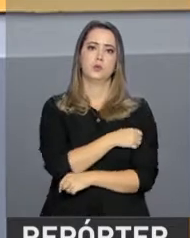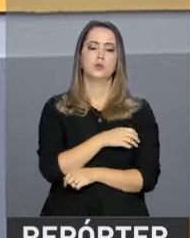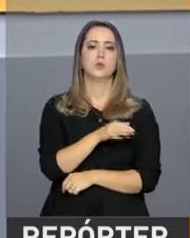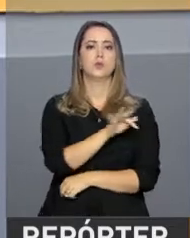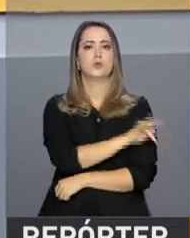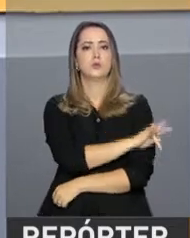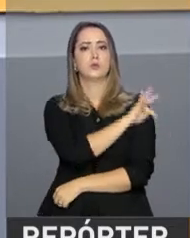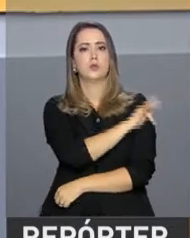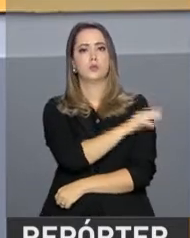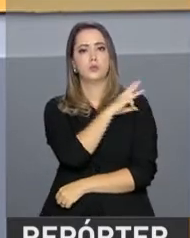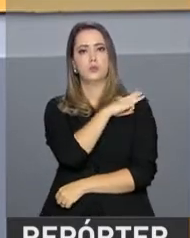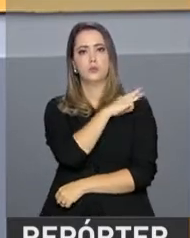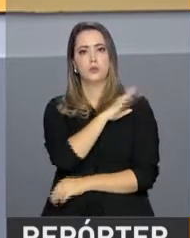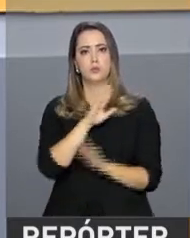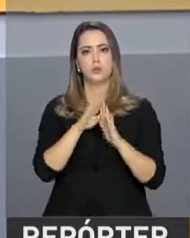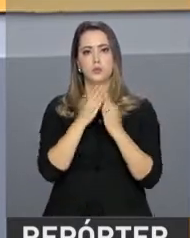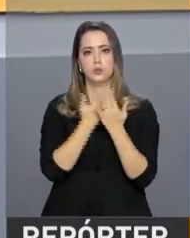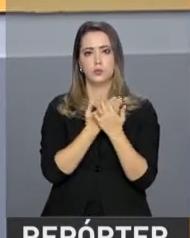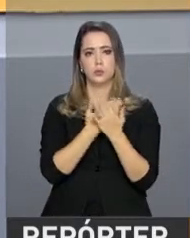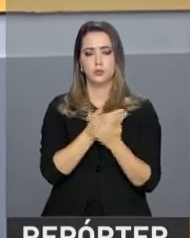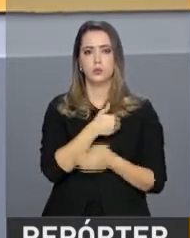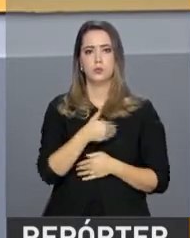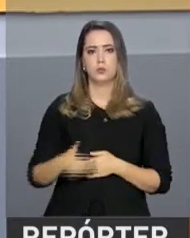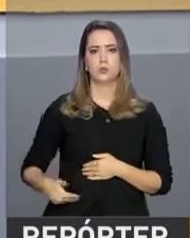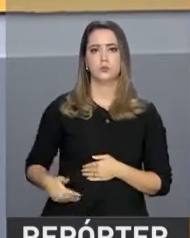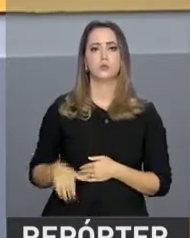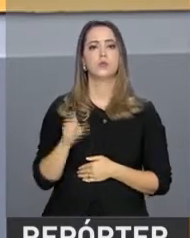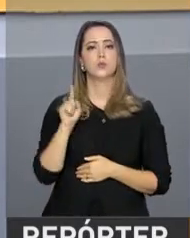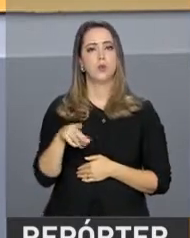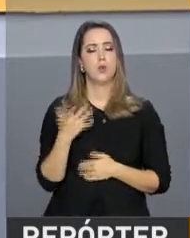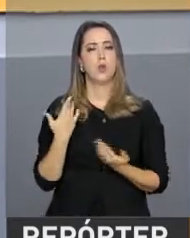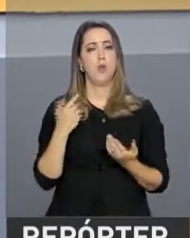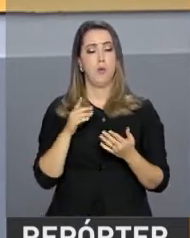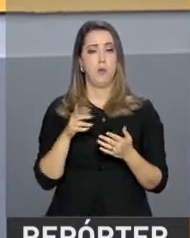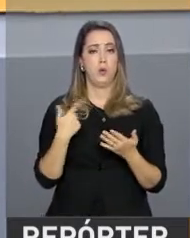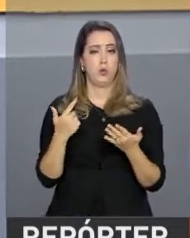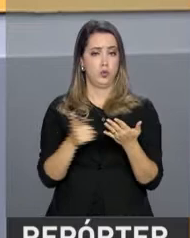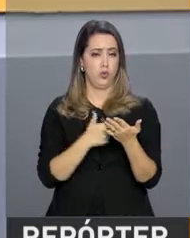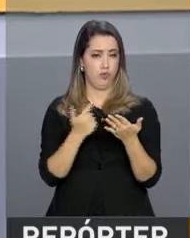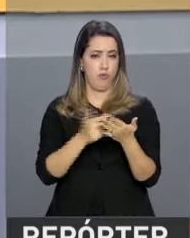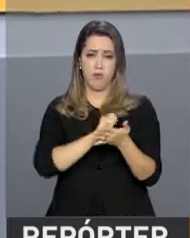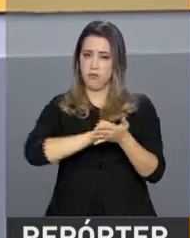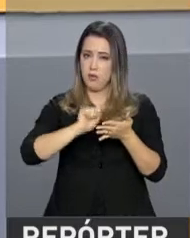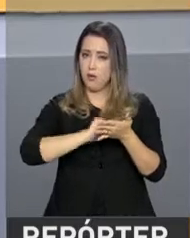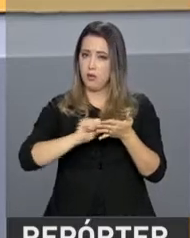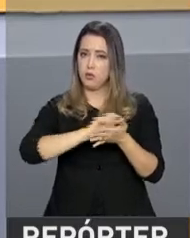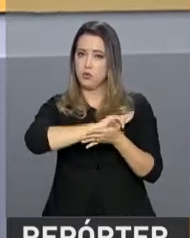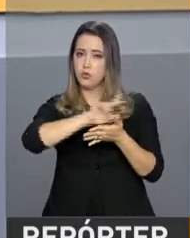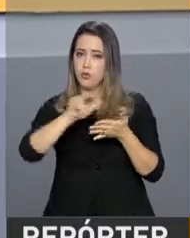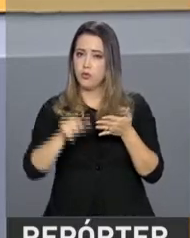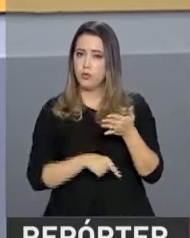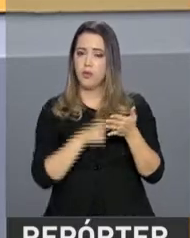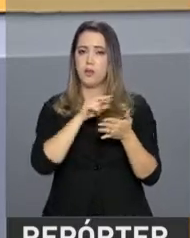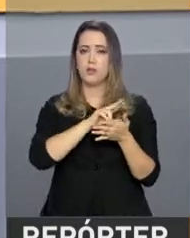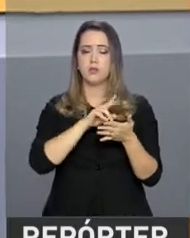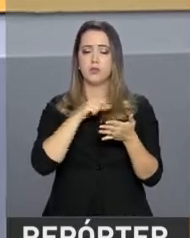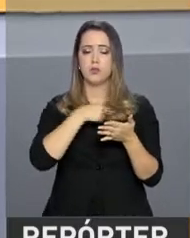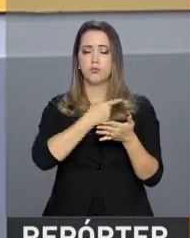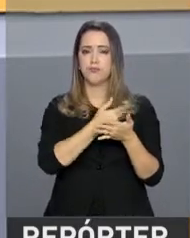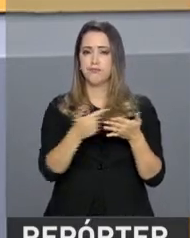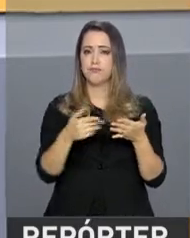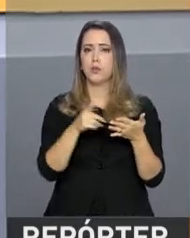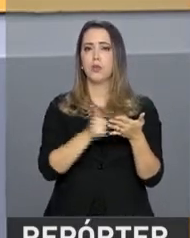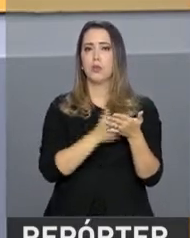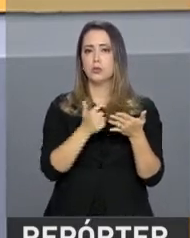fundamental e médio das escolas públicas são aceitas obras em diversos gêneros como poema conto crônica e